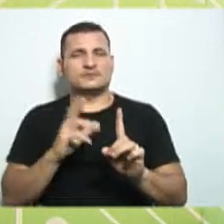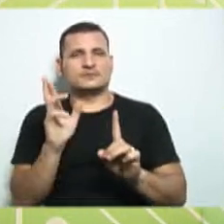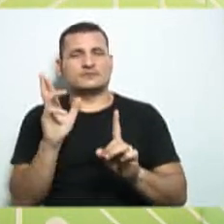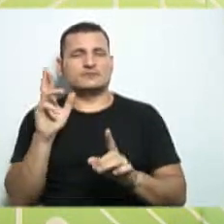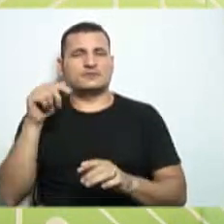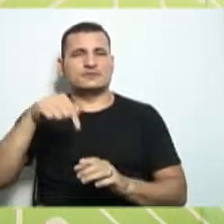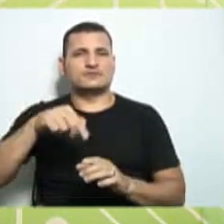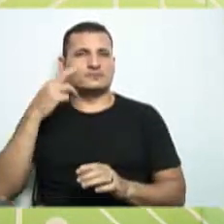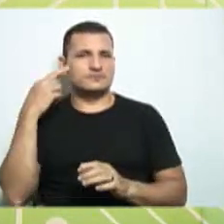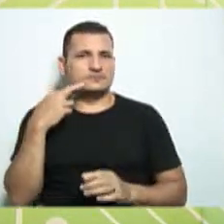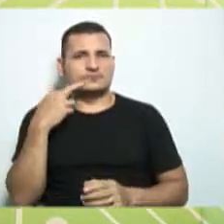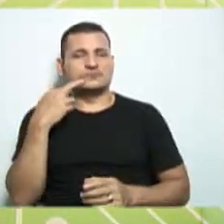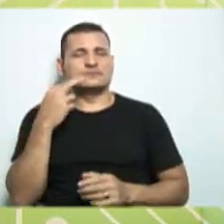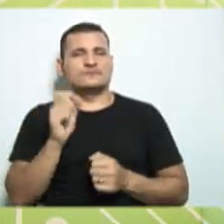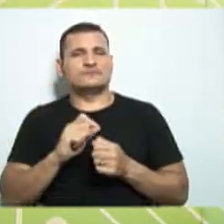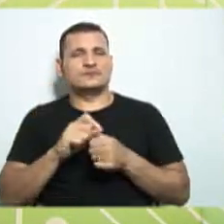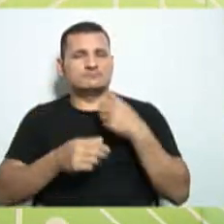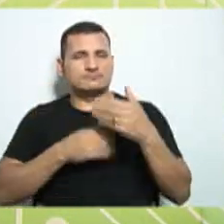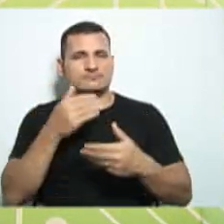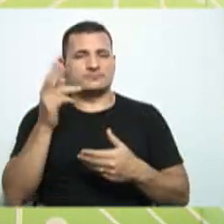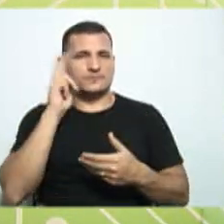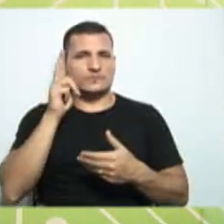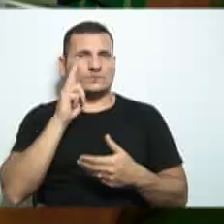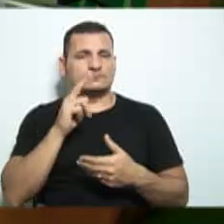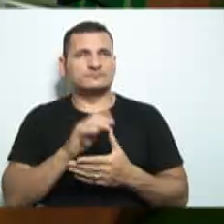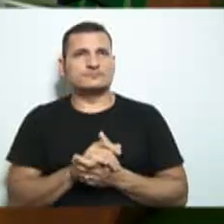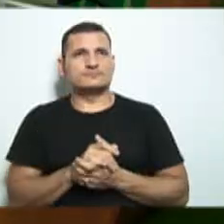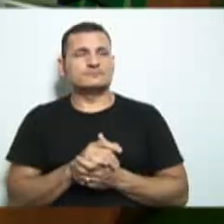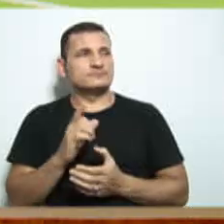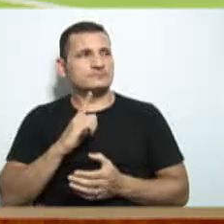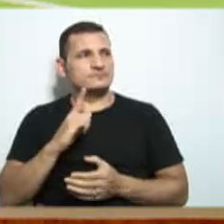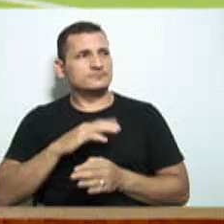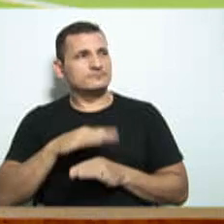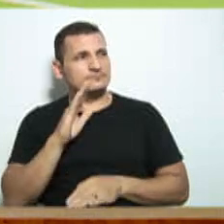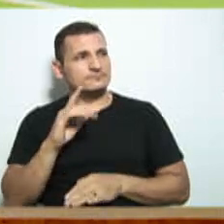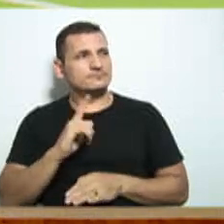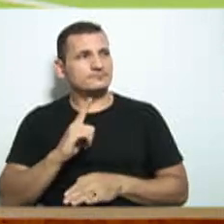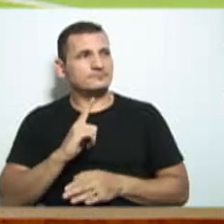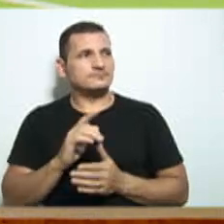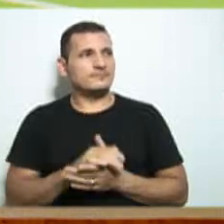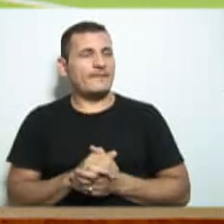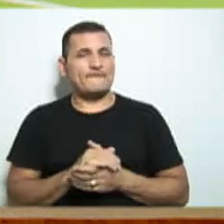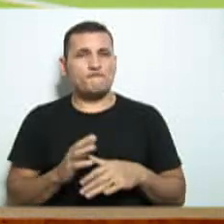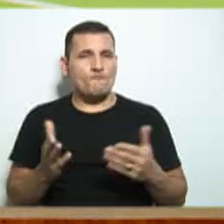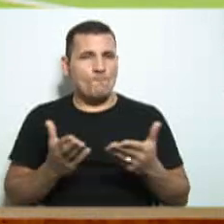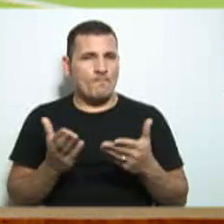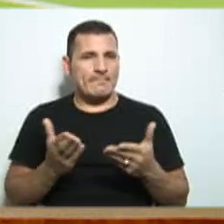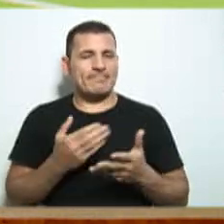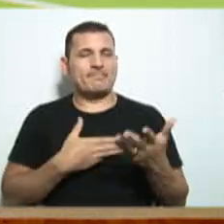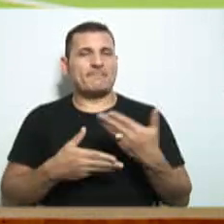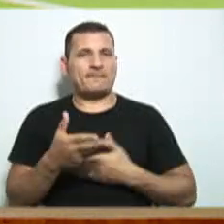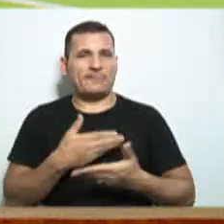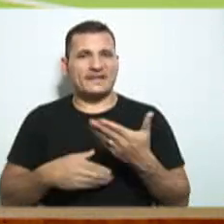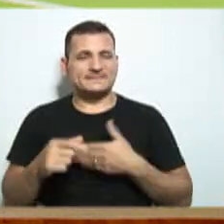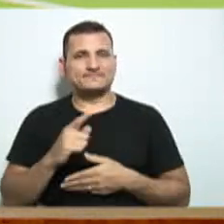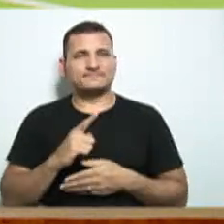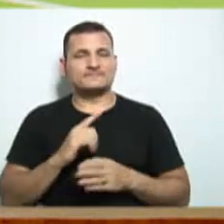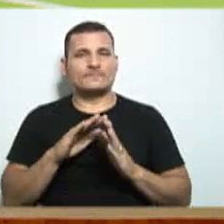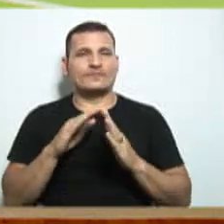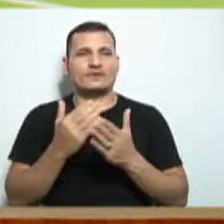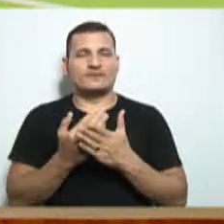história no nosso estado de Rondônia. Tá bom? É isso mesmo, professor? Tem mais alguma? Tem mais ainda, professor. Olha, hoje está bem interativo, hein?